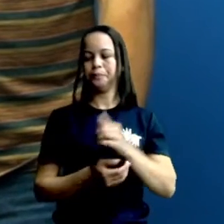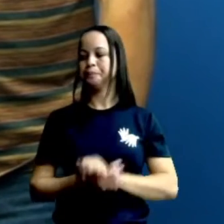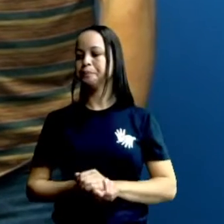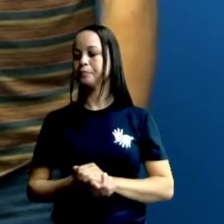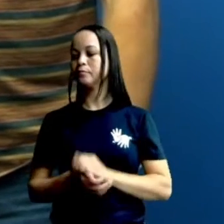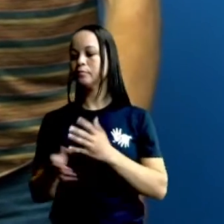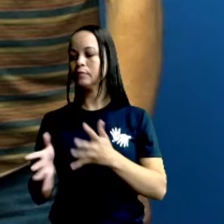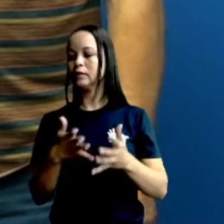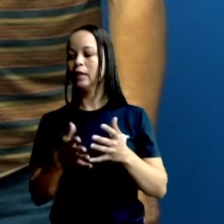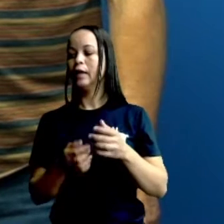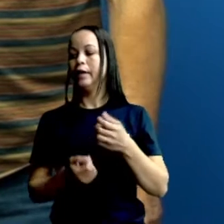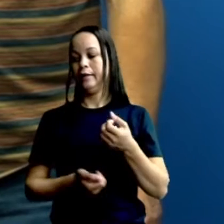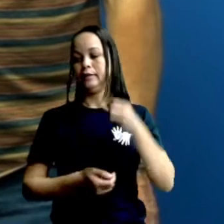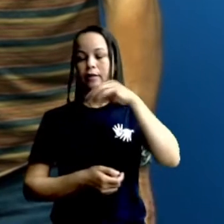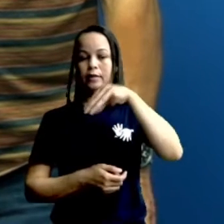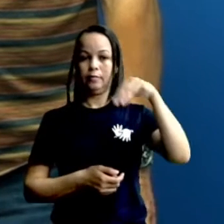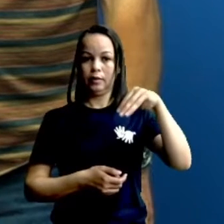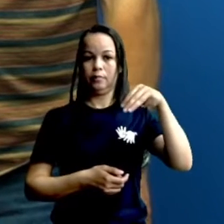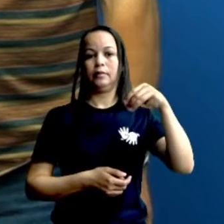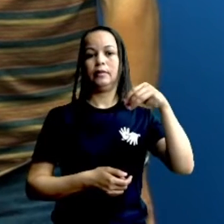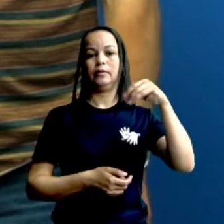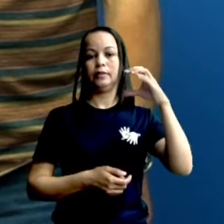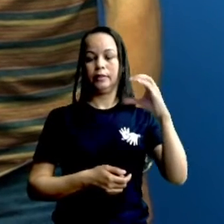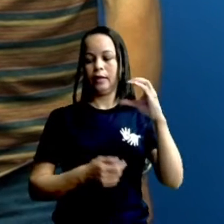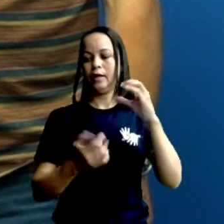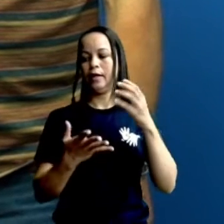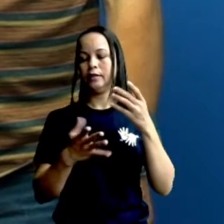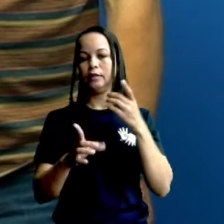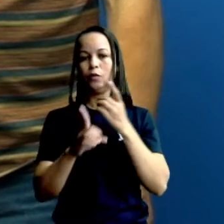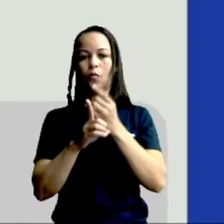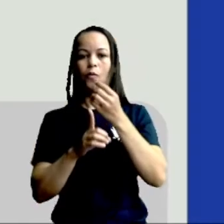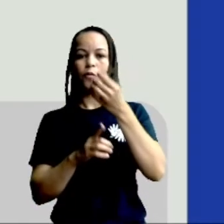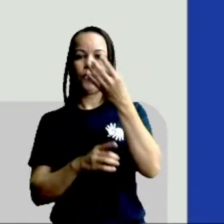Então, aí, MMC entre 4 e 6 é igual a 12.